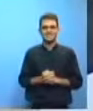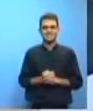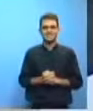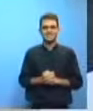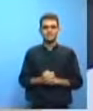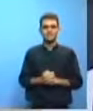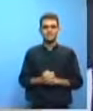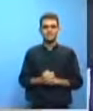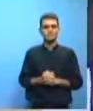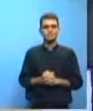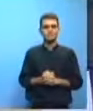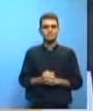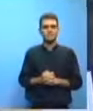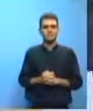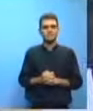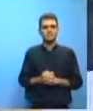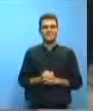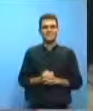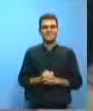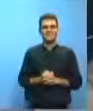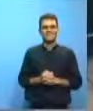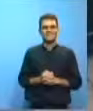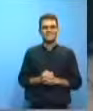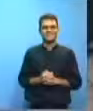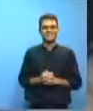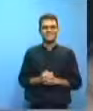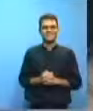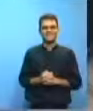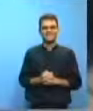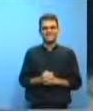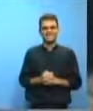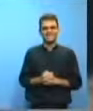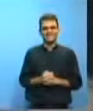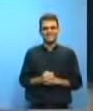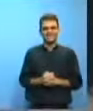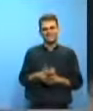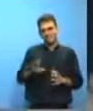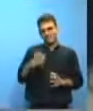Falei, ih, o pai bebeu. Não, eu tomei um golinho sim,